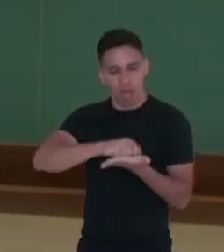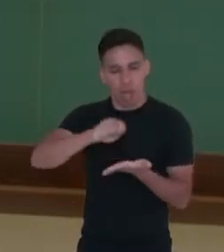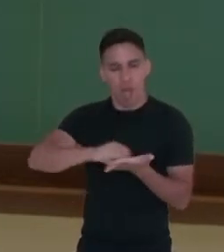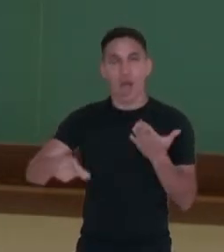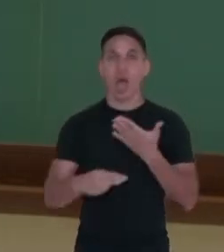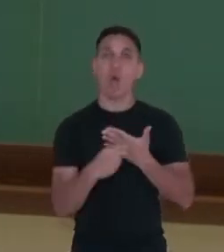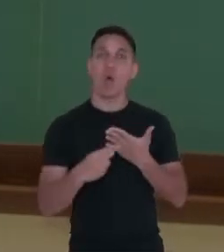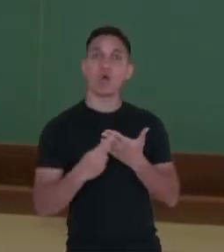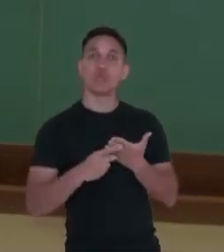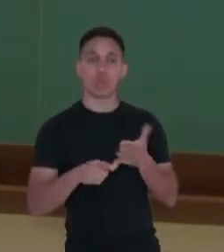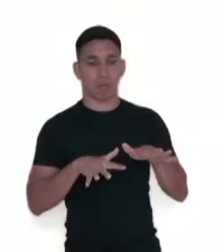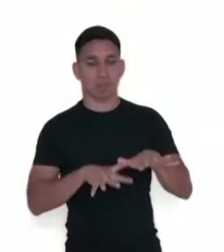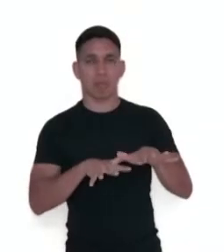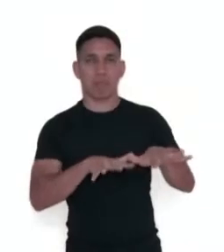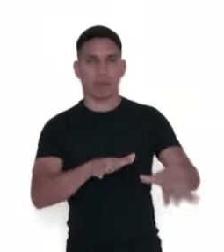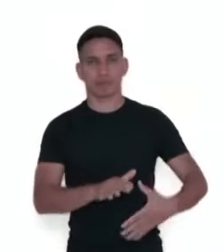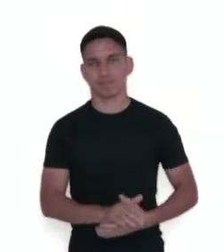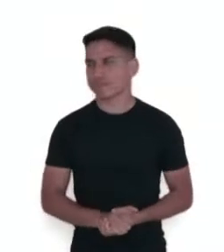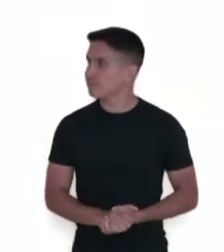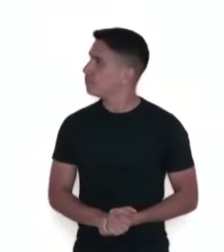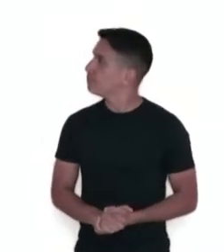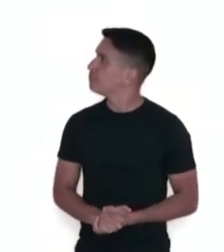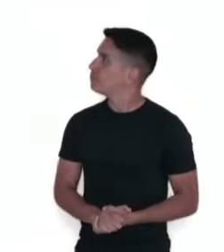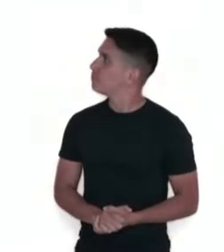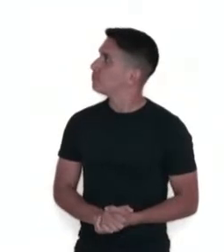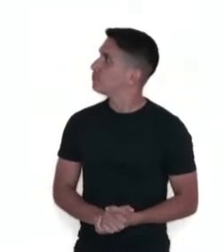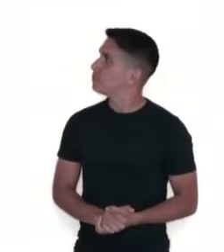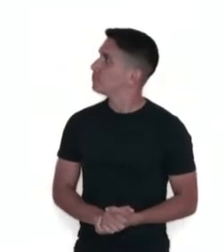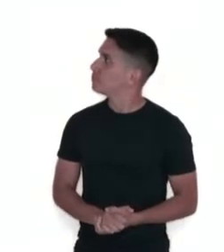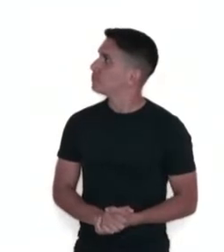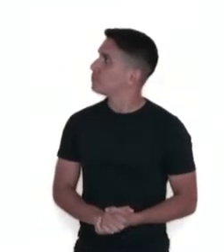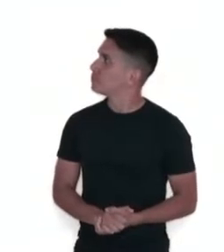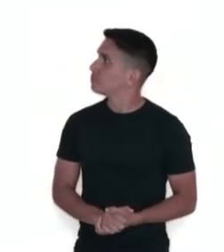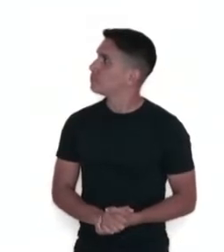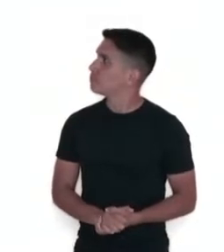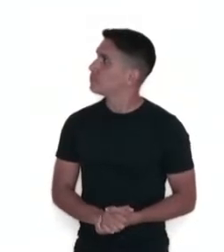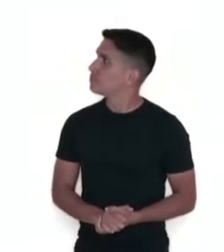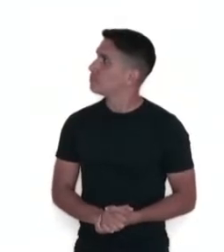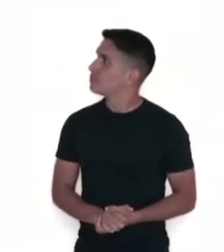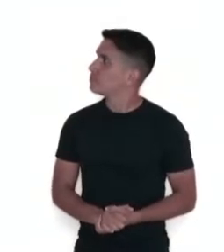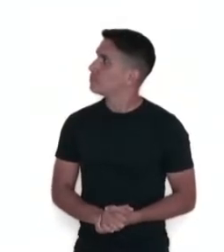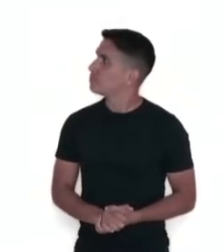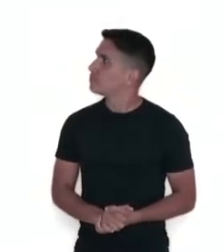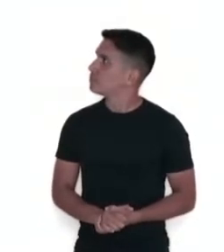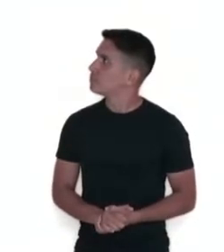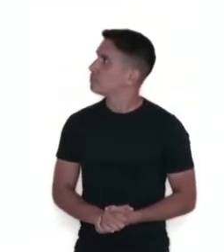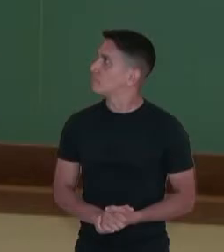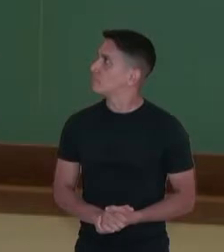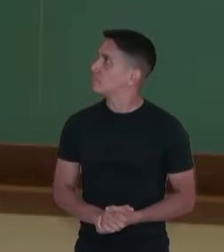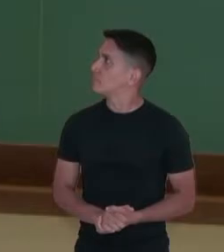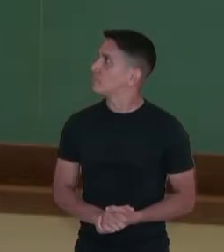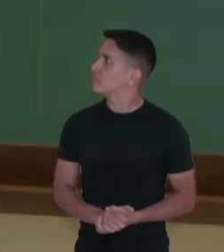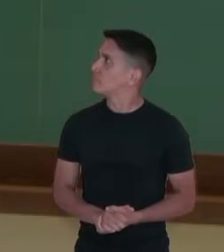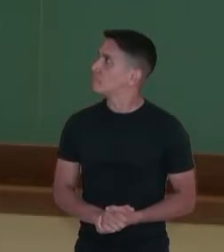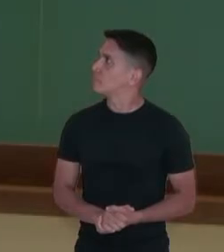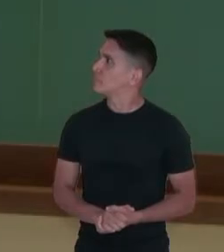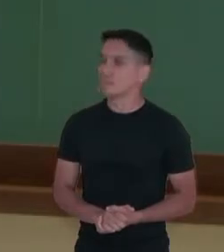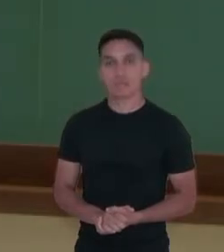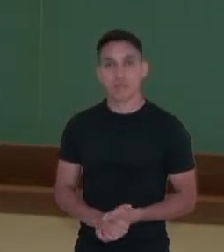britânicas, ok? Her six novels have been continuously in print since they first appeared, né?